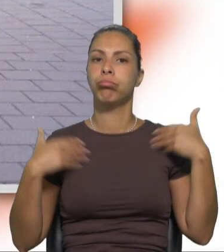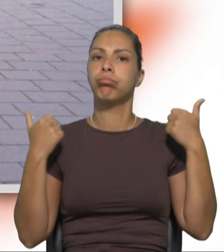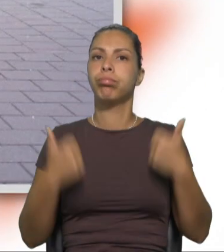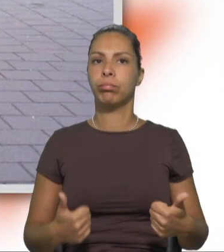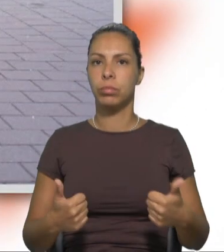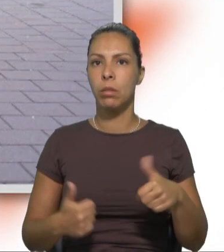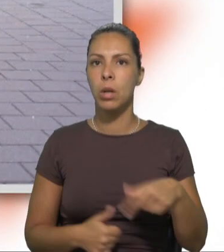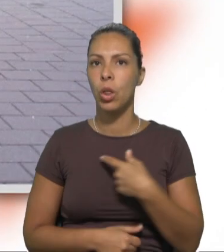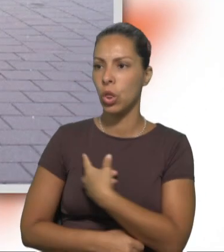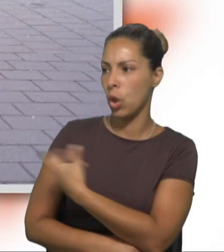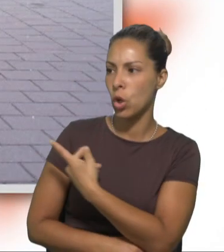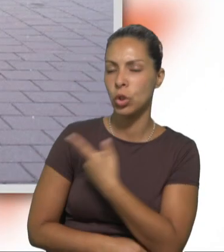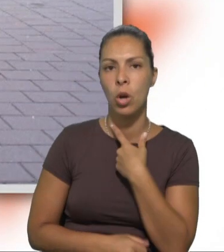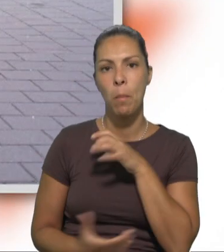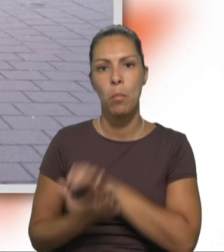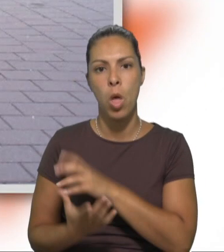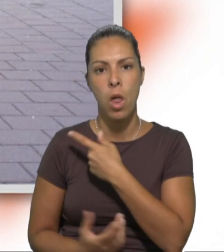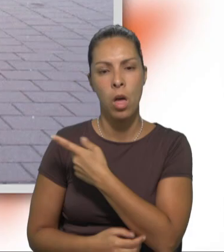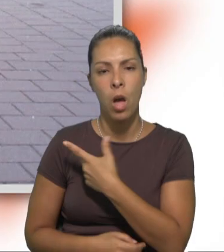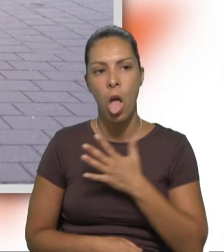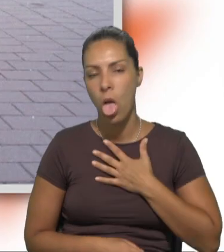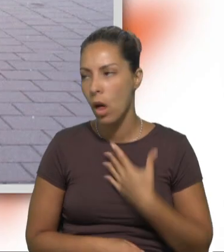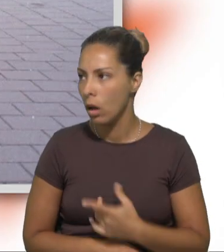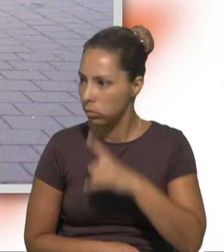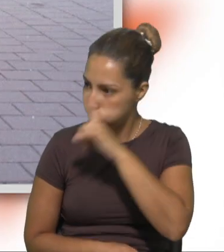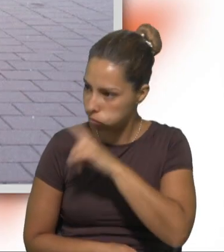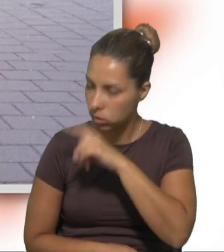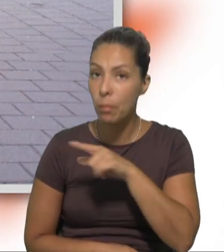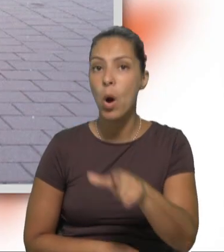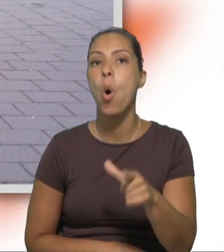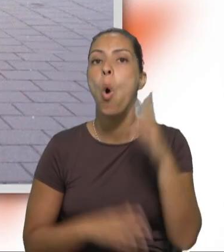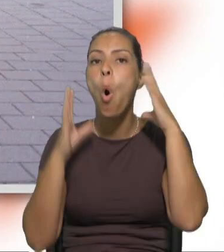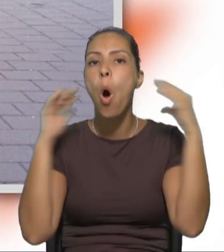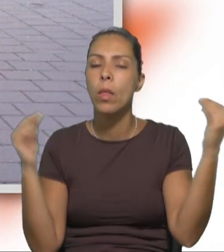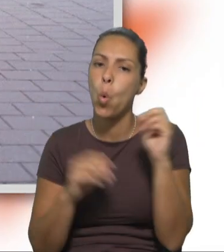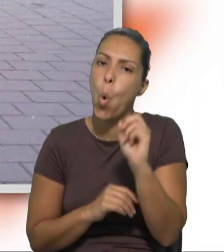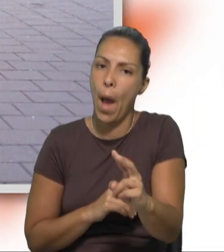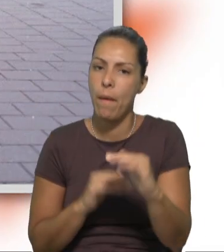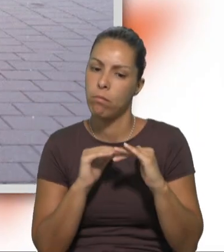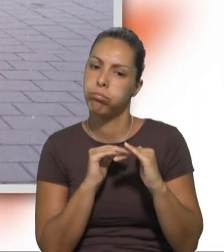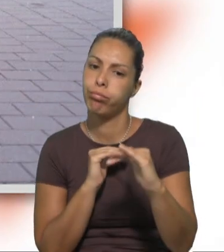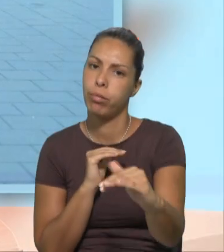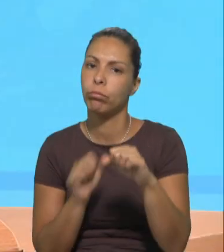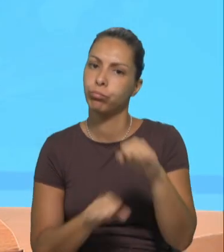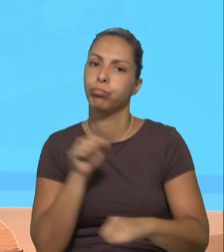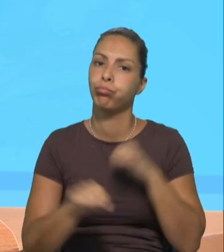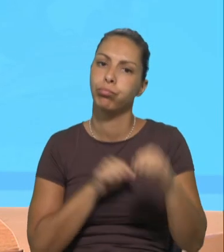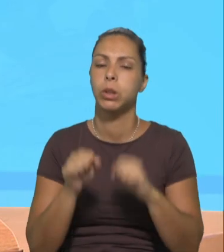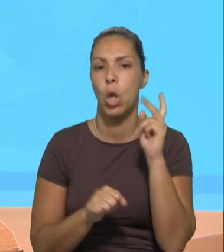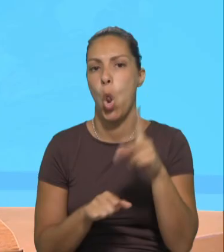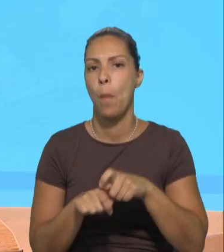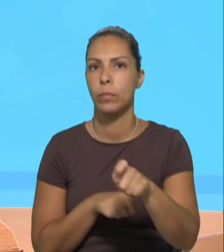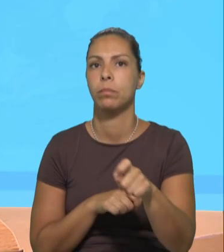gente se meteu nisto? Não é? Ainda não havia naquela na Holanda altura. Não é muito difícil, não? Não, por acaso é inacreditável. Tantos quilómetros e o